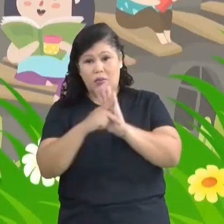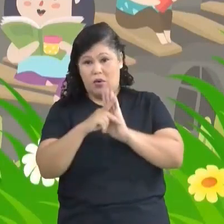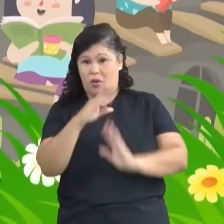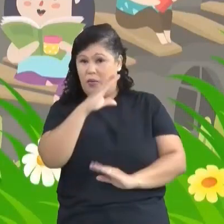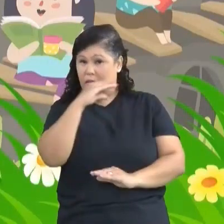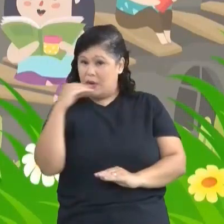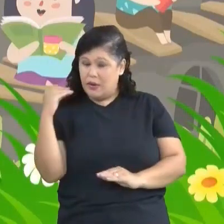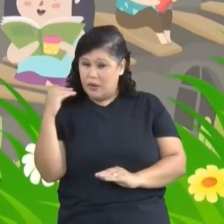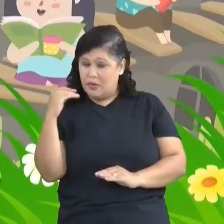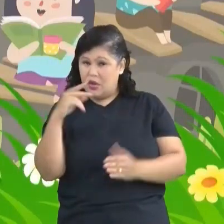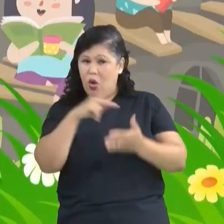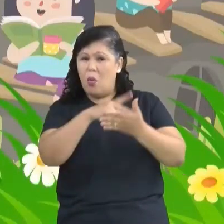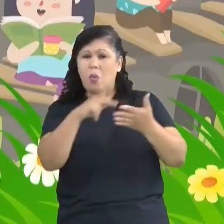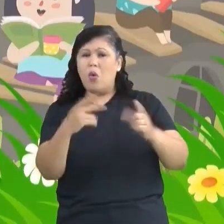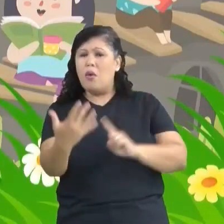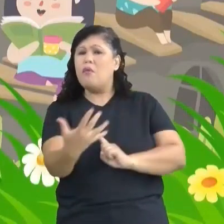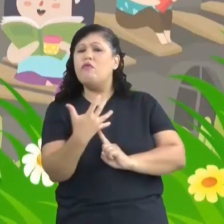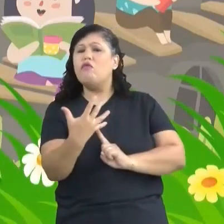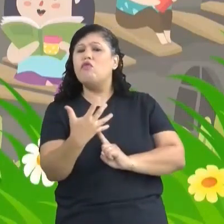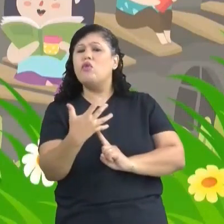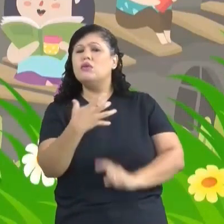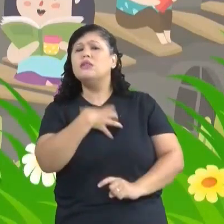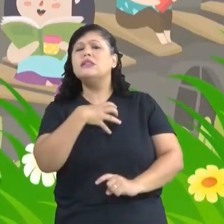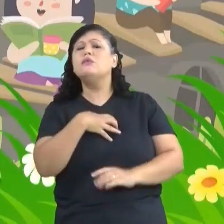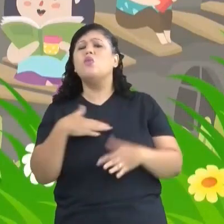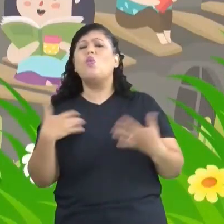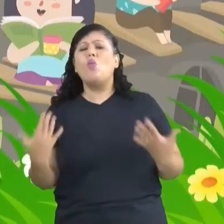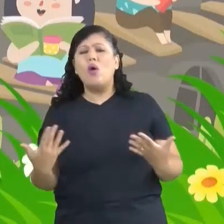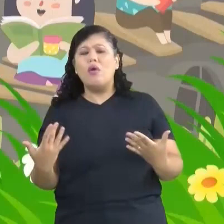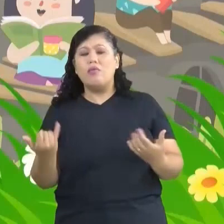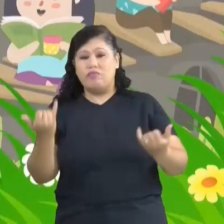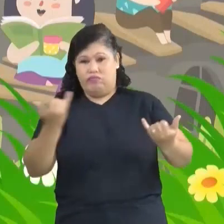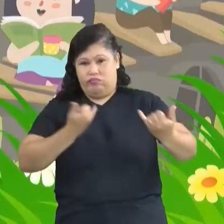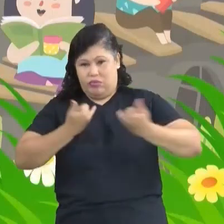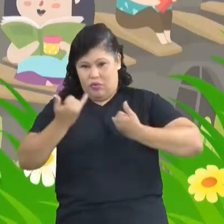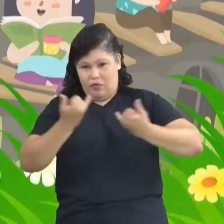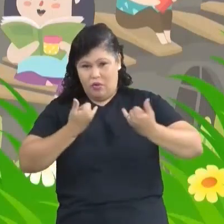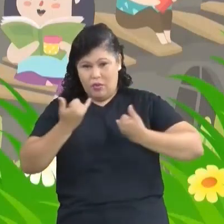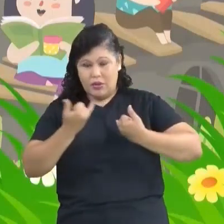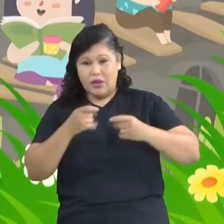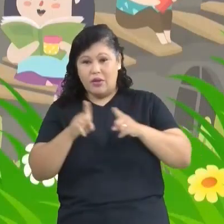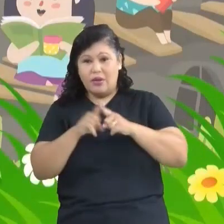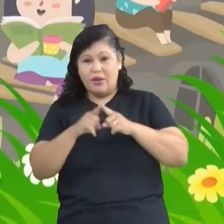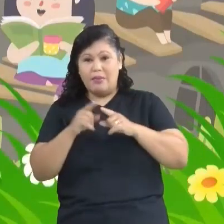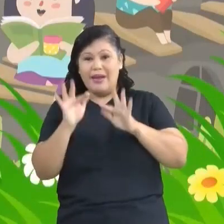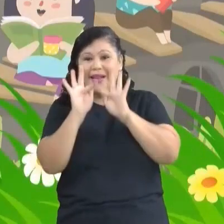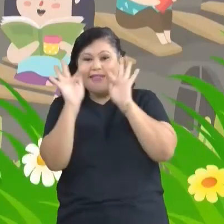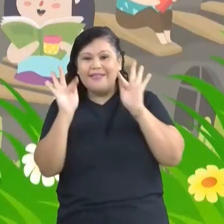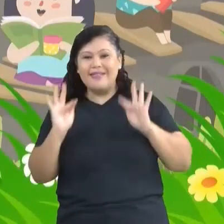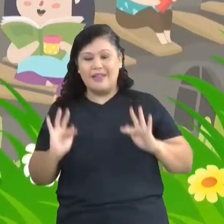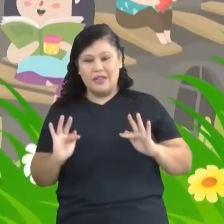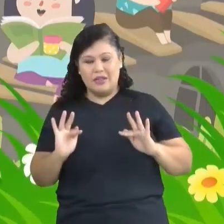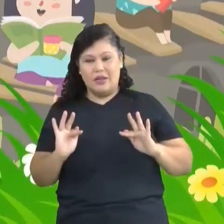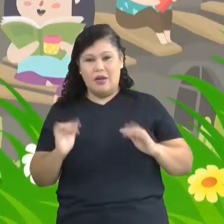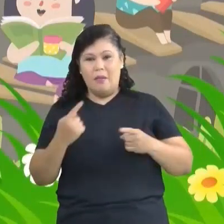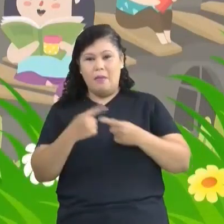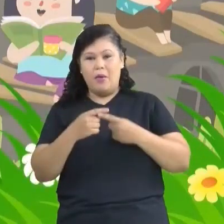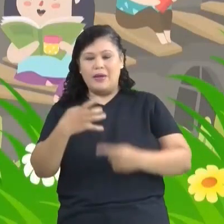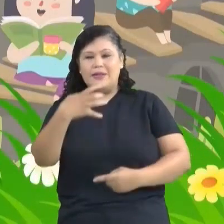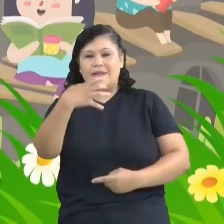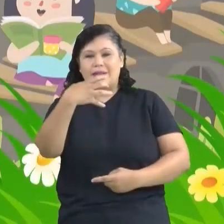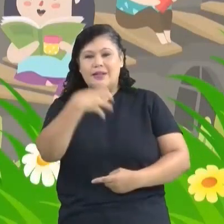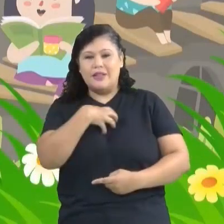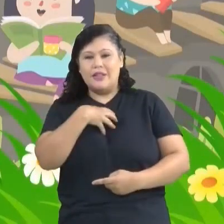poema ele nos causou? Ele nos causou uma informação, uma alegria do que é ser criança.